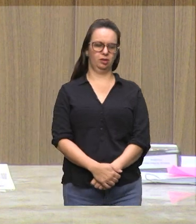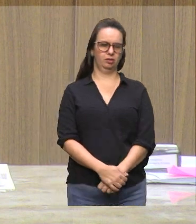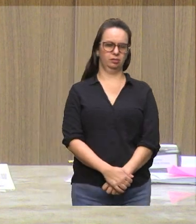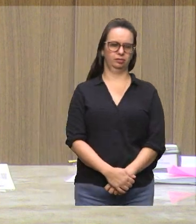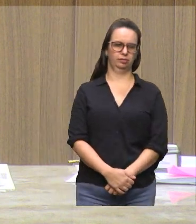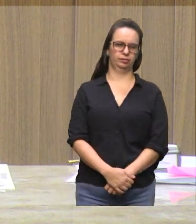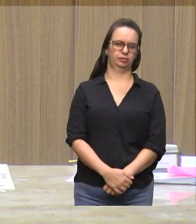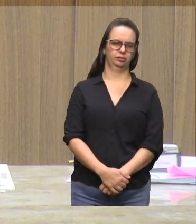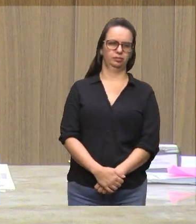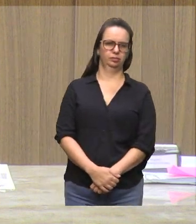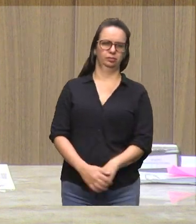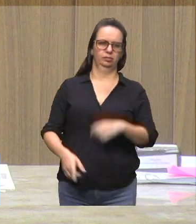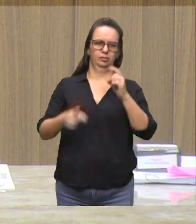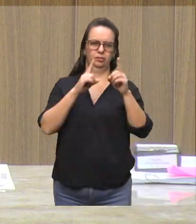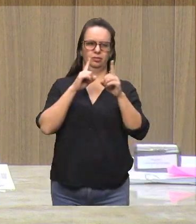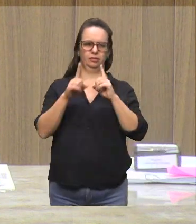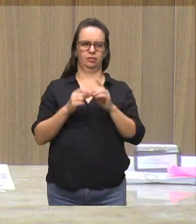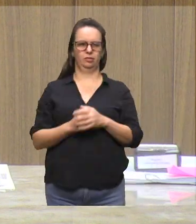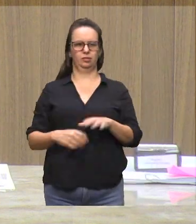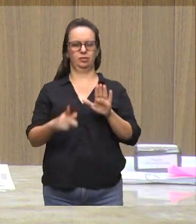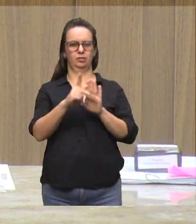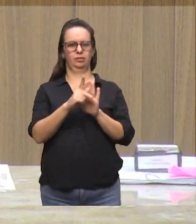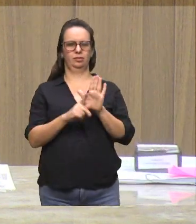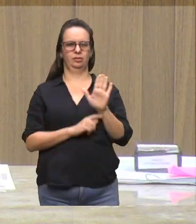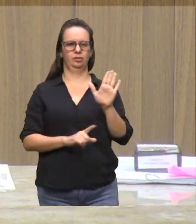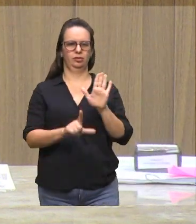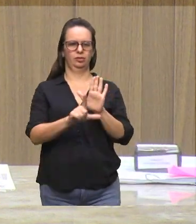Em discussão, o projeto de lei número